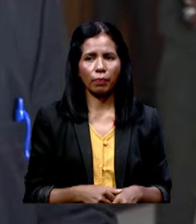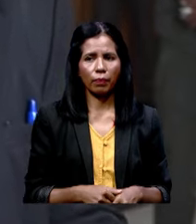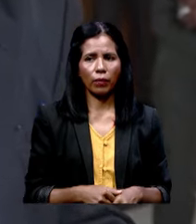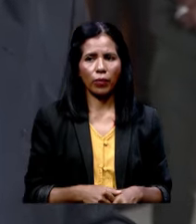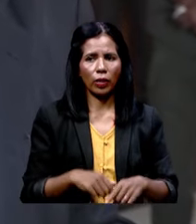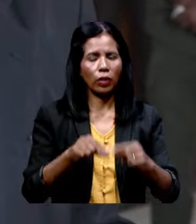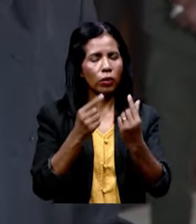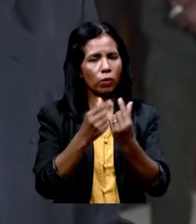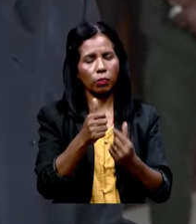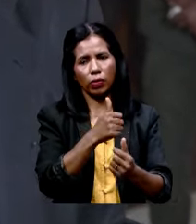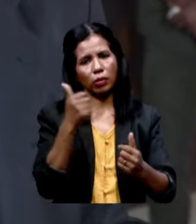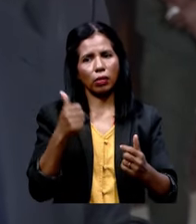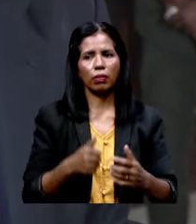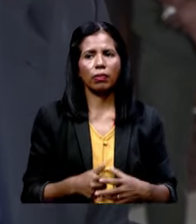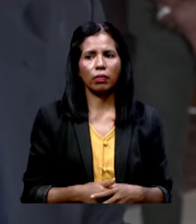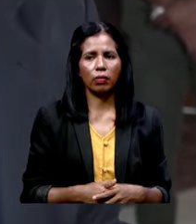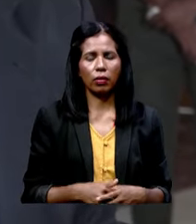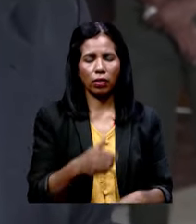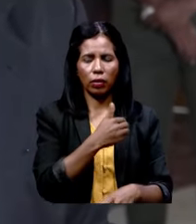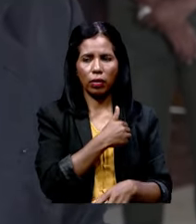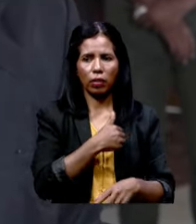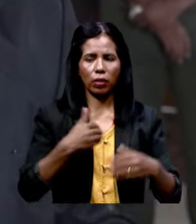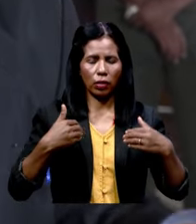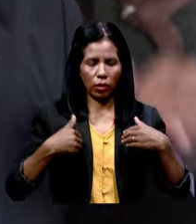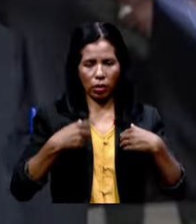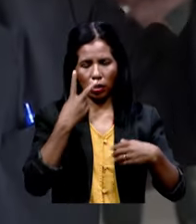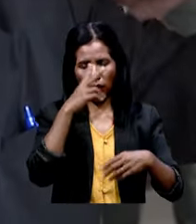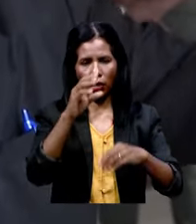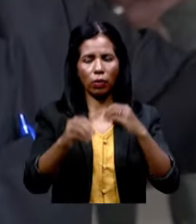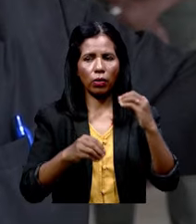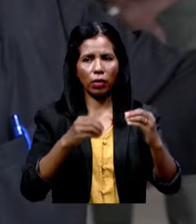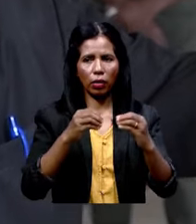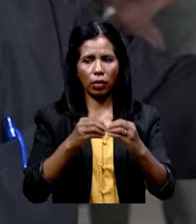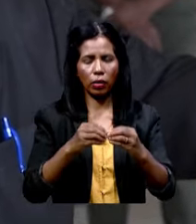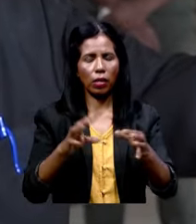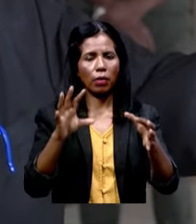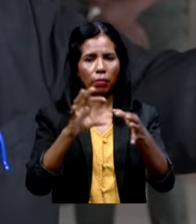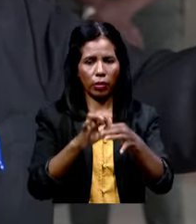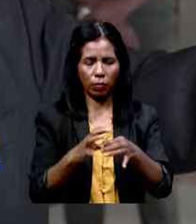grupo Balum, se dá o que é controle dia que vá, Nenê é Macira.